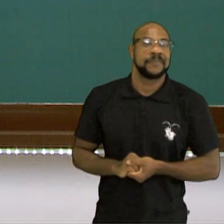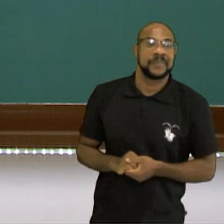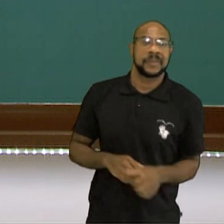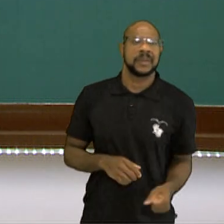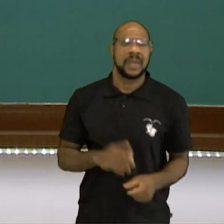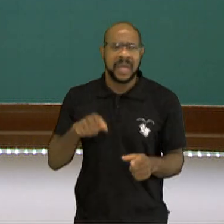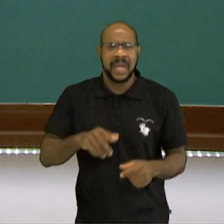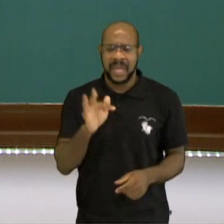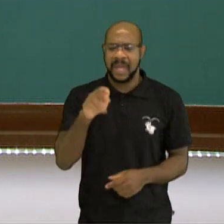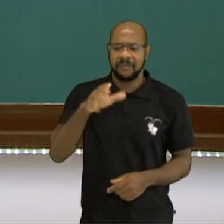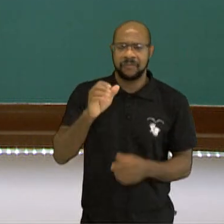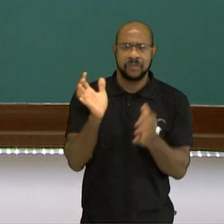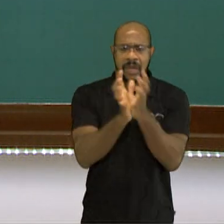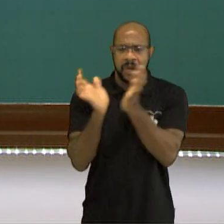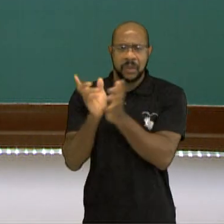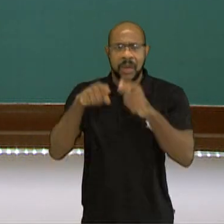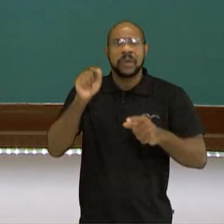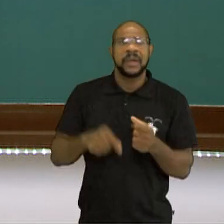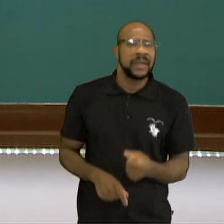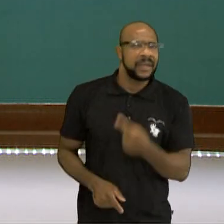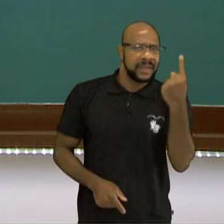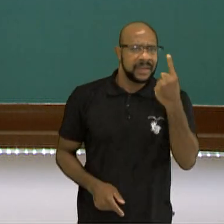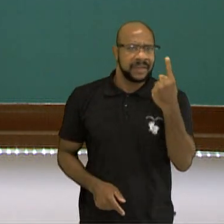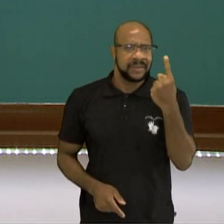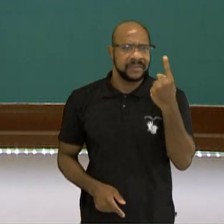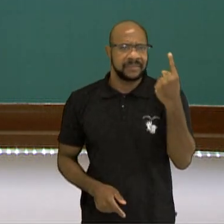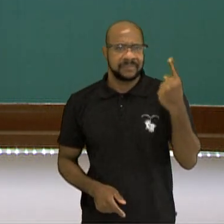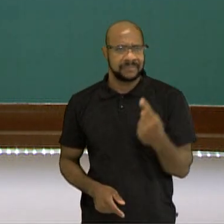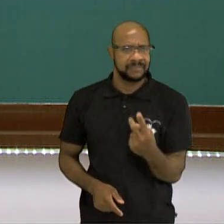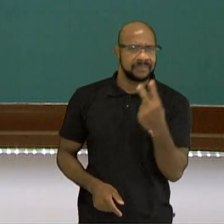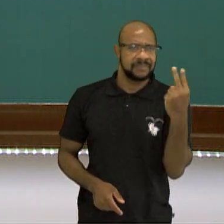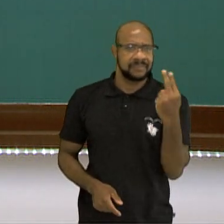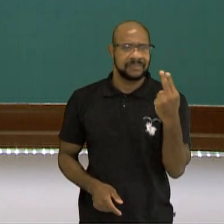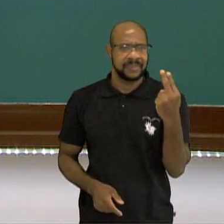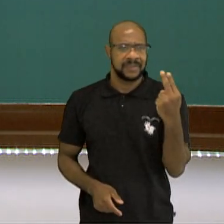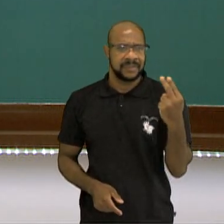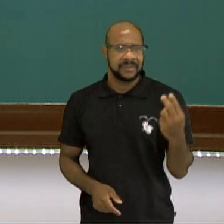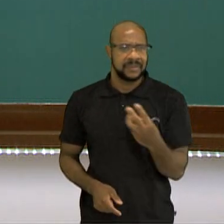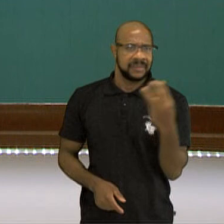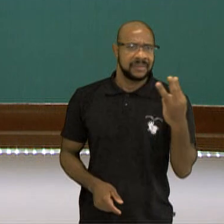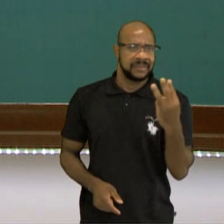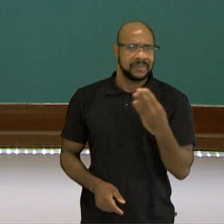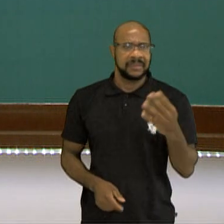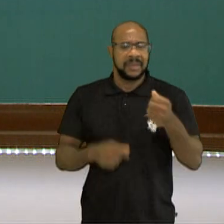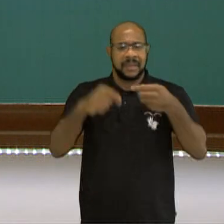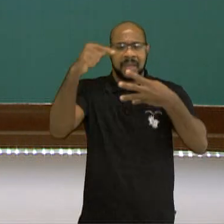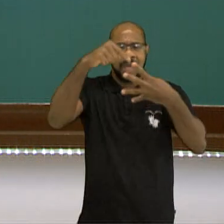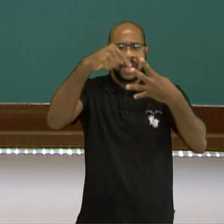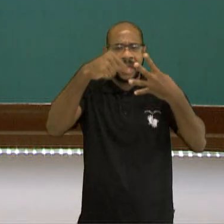somente a primeira proposição, na letra B, somente a segunda, letra C, somente a